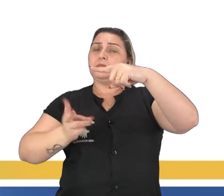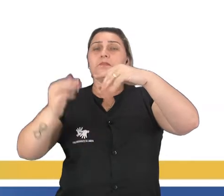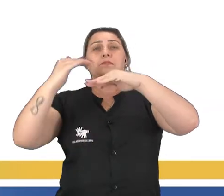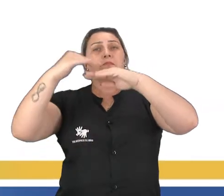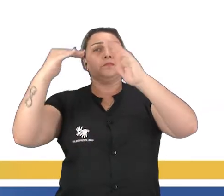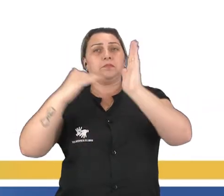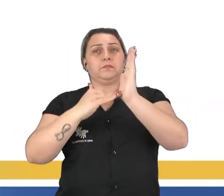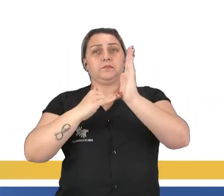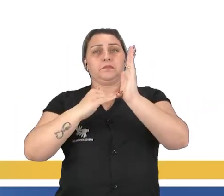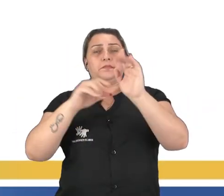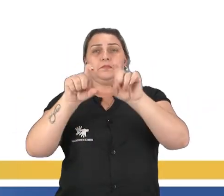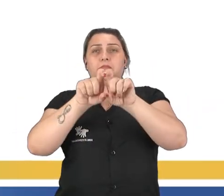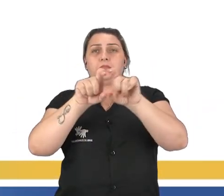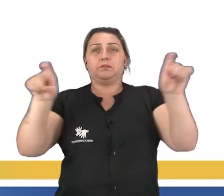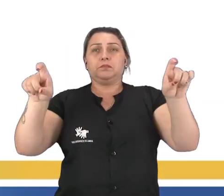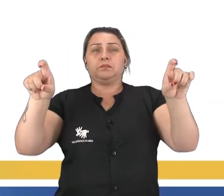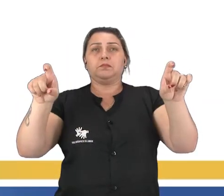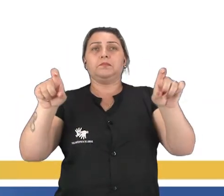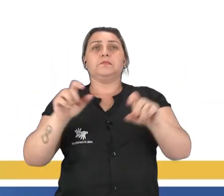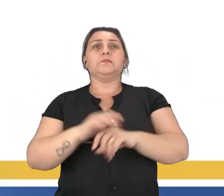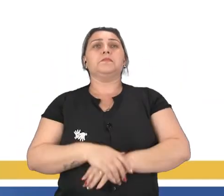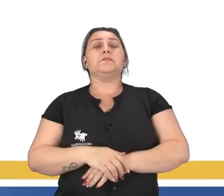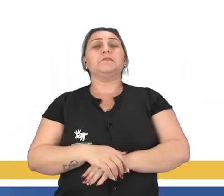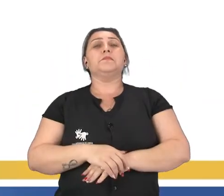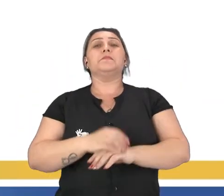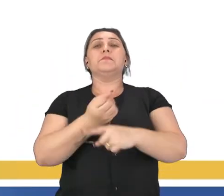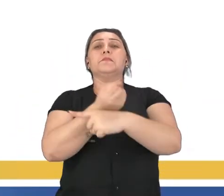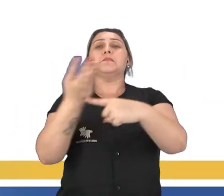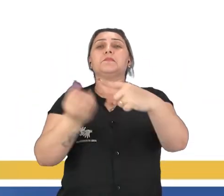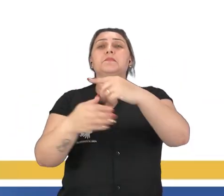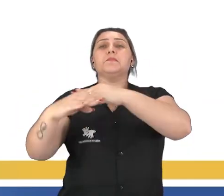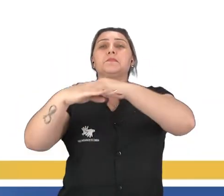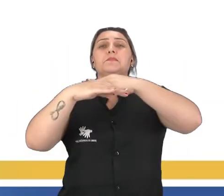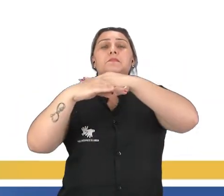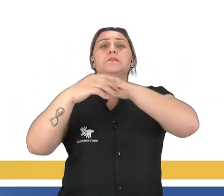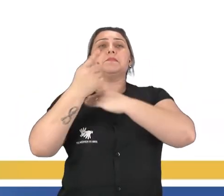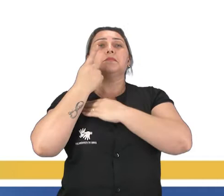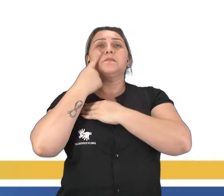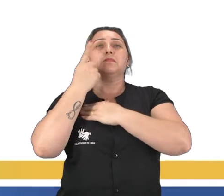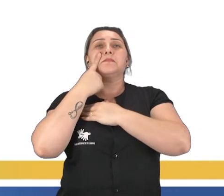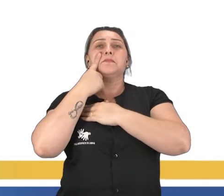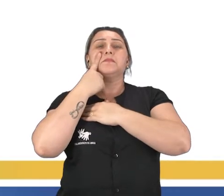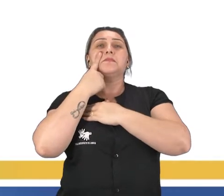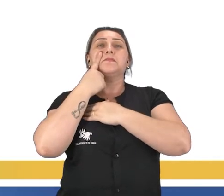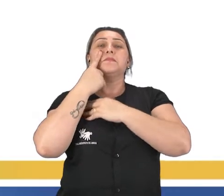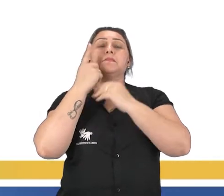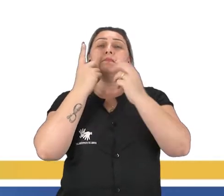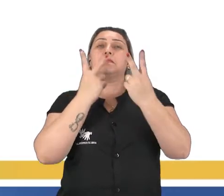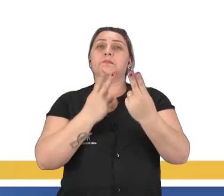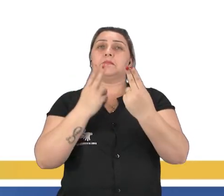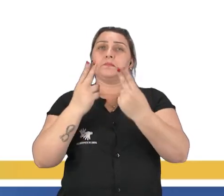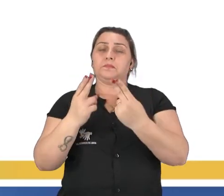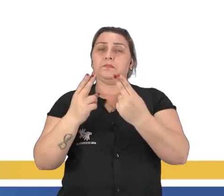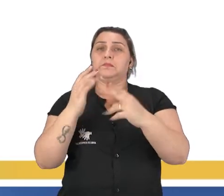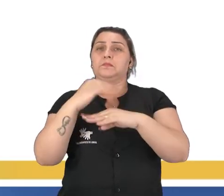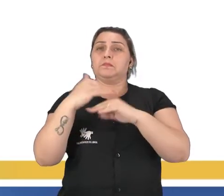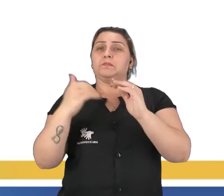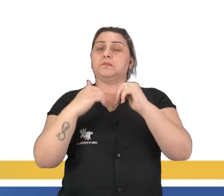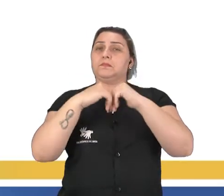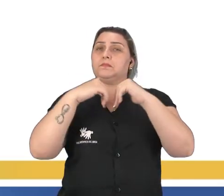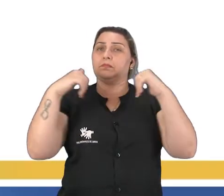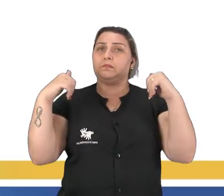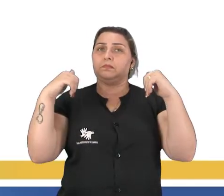todo. E então, elas são frações equivalentes. Note que o total de partes iguais em que o todo estava